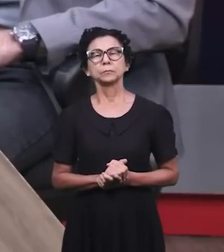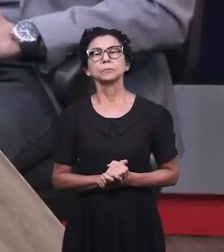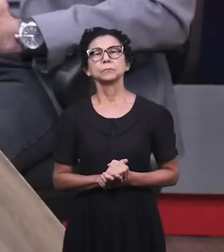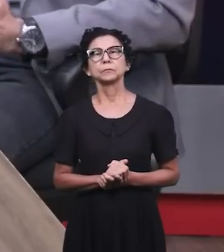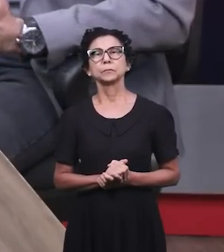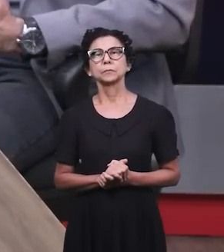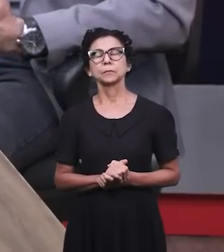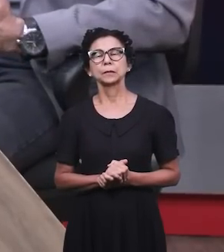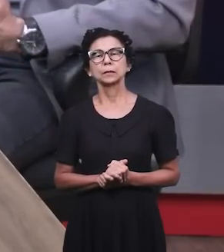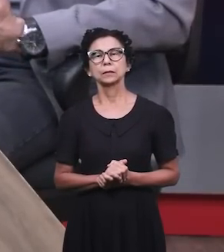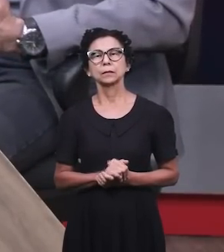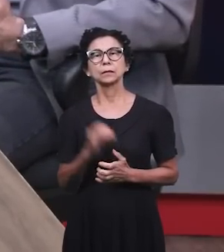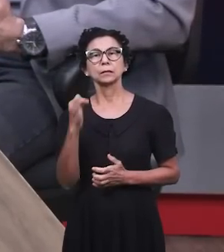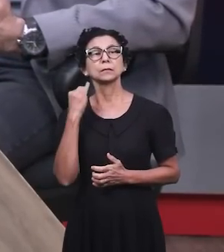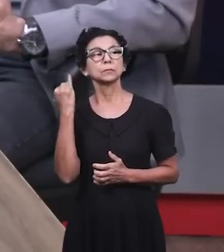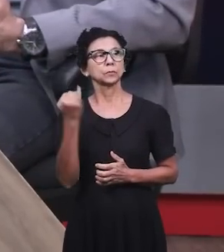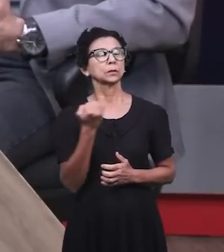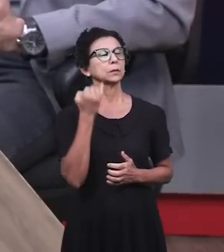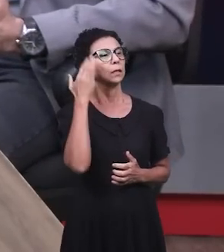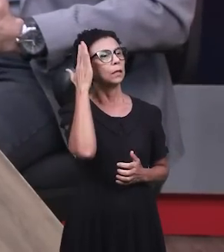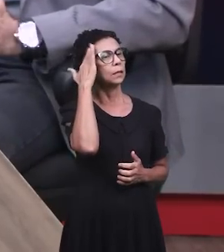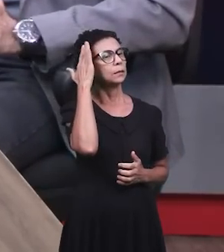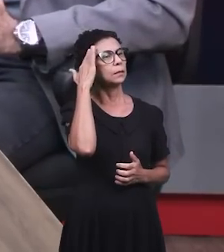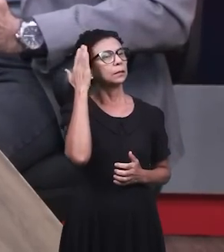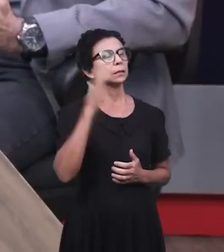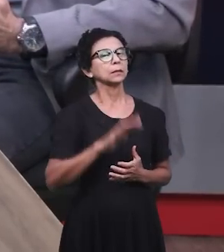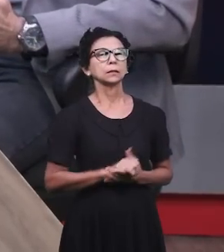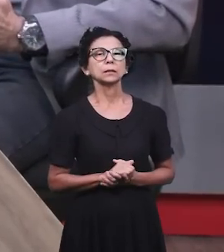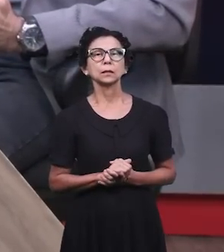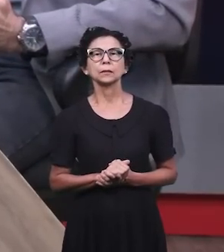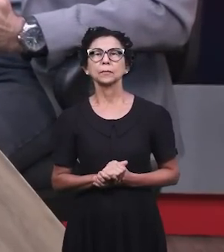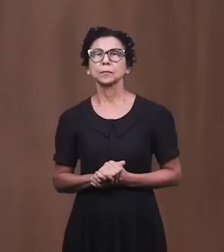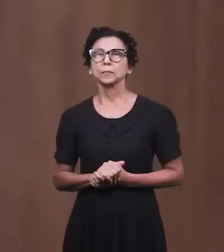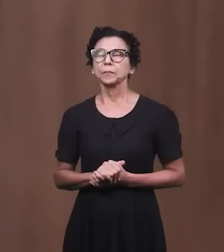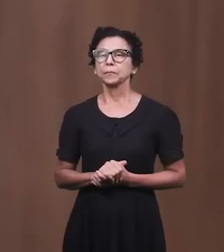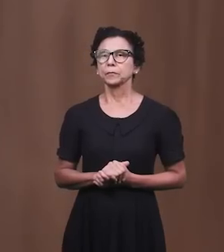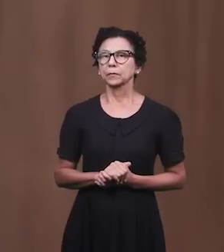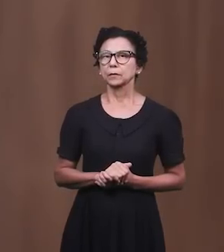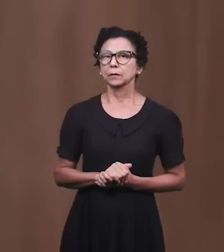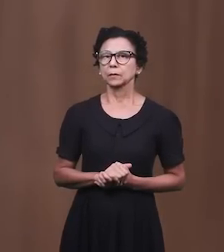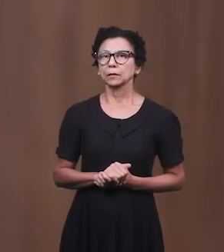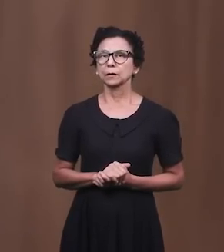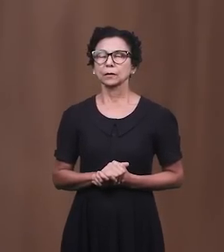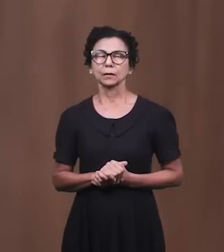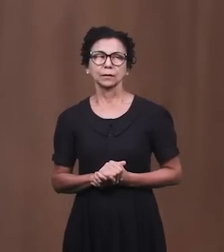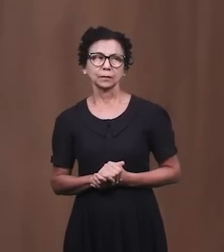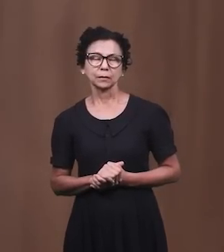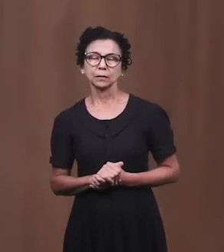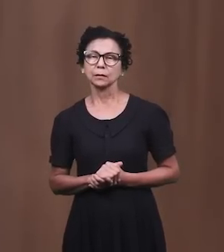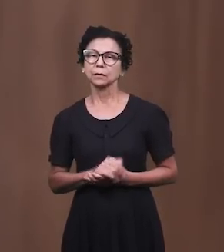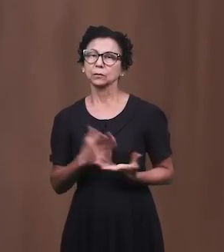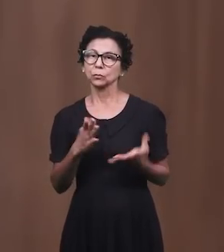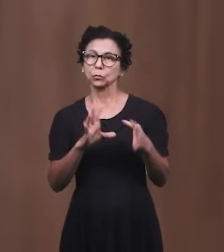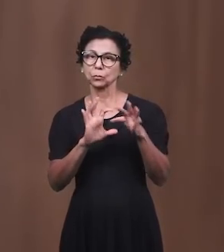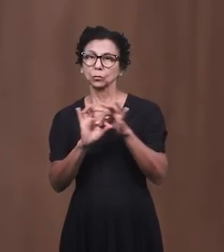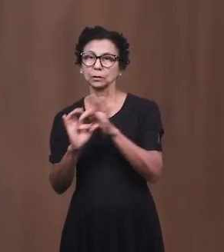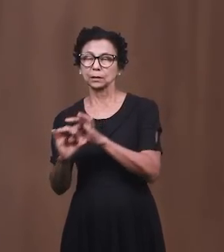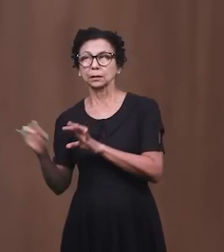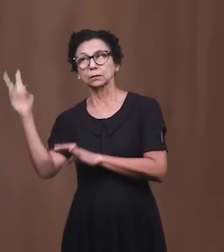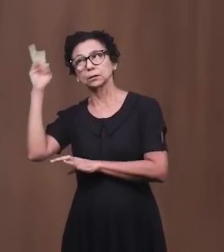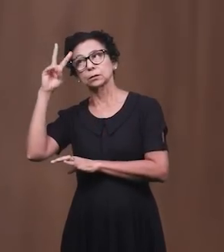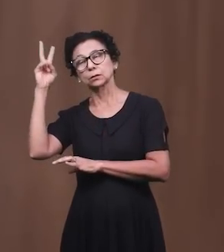Claro, isso é muito importante para a gente entender, não só no contexto histórico, né, que o professor Marcos ele trouxe aqui para nós,